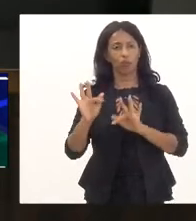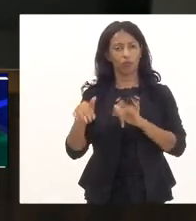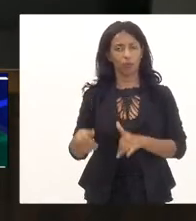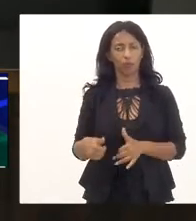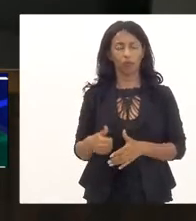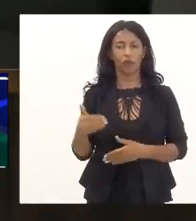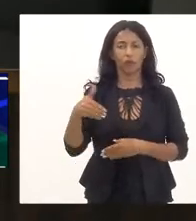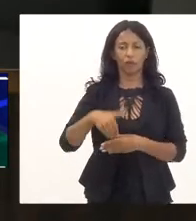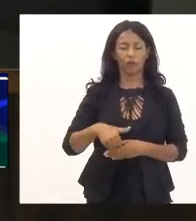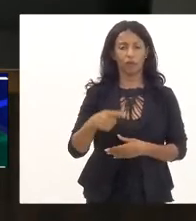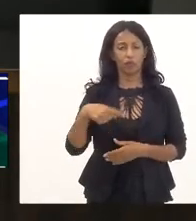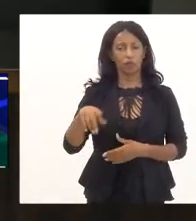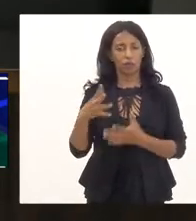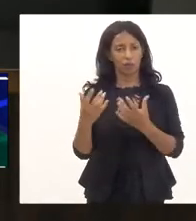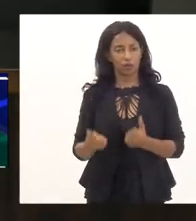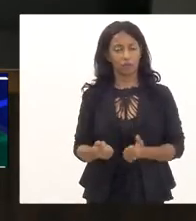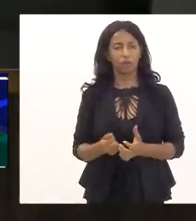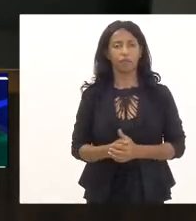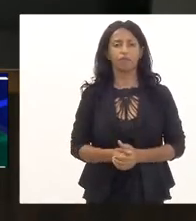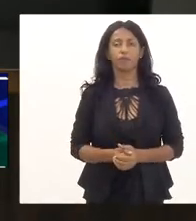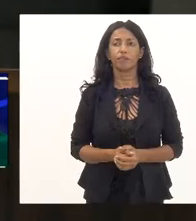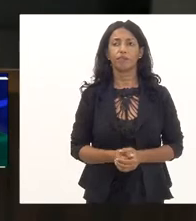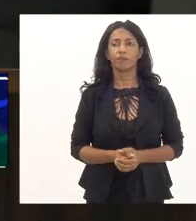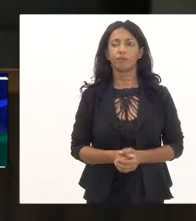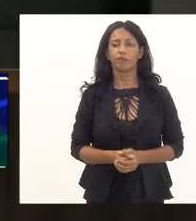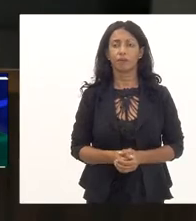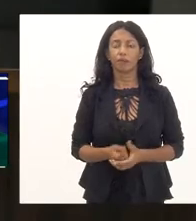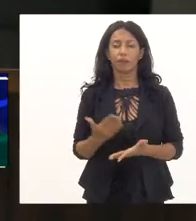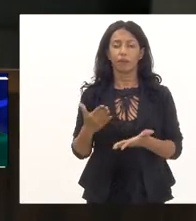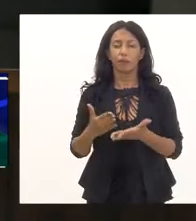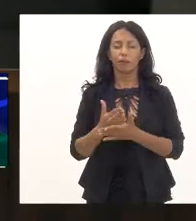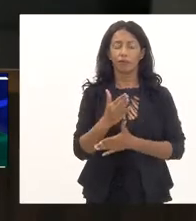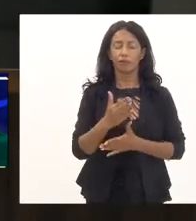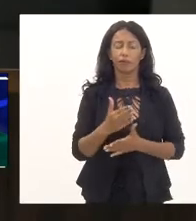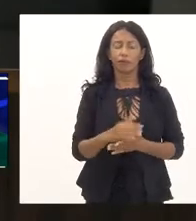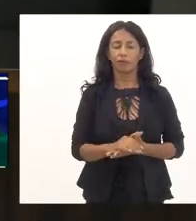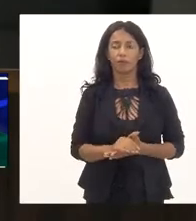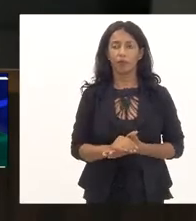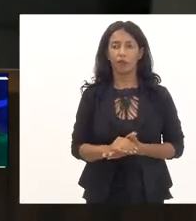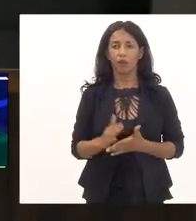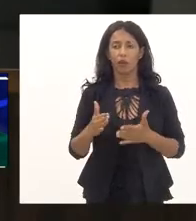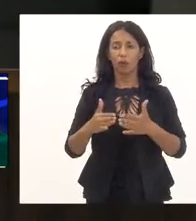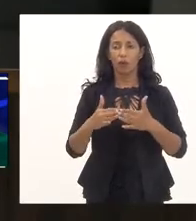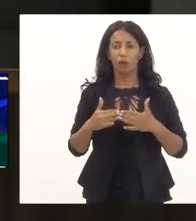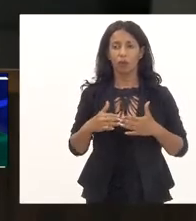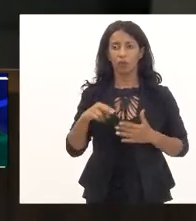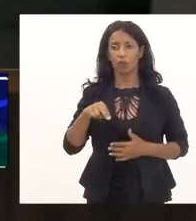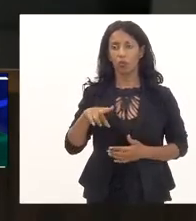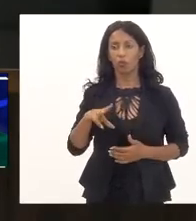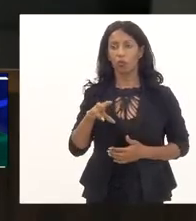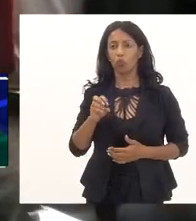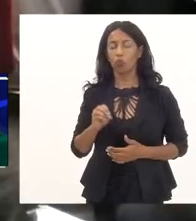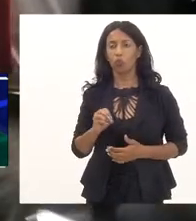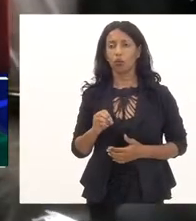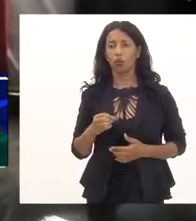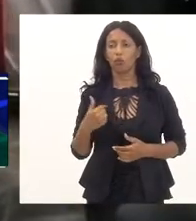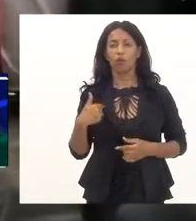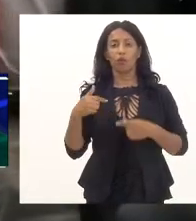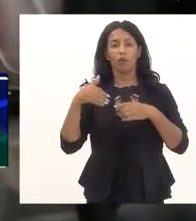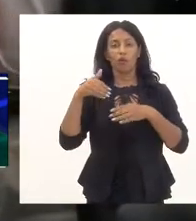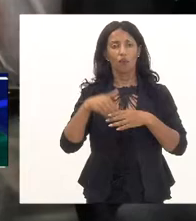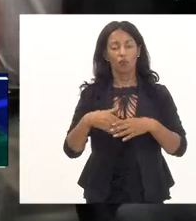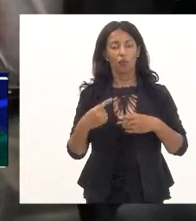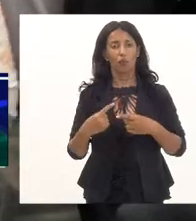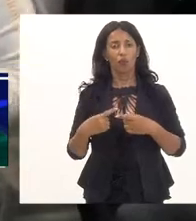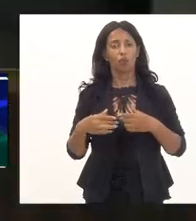a discussão, em votação, os senhores que aprovam permaneçam como estão aprovados. Vai a promulgação com pela abstenção do novo. Voto contrário da bancada